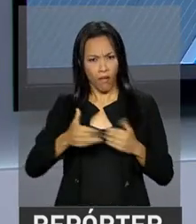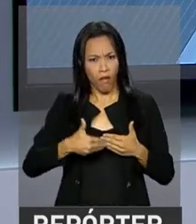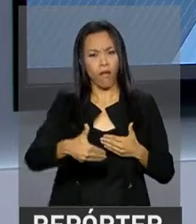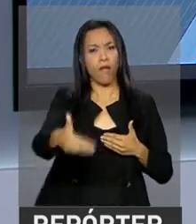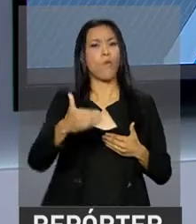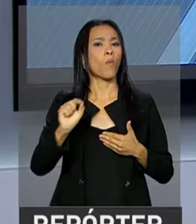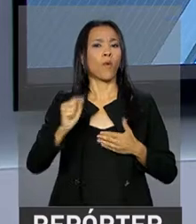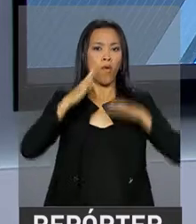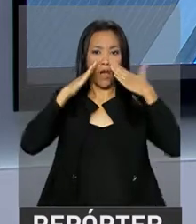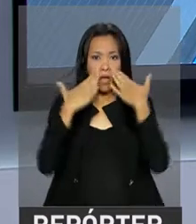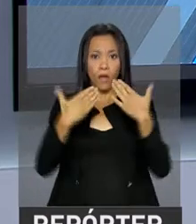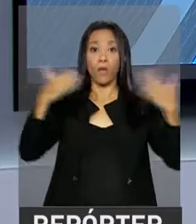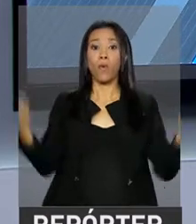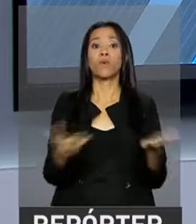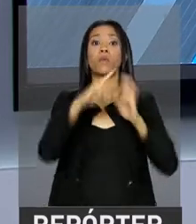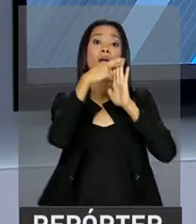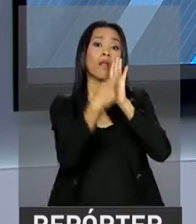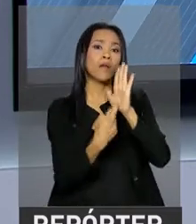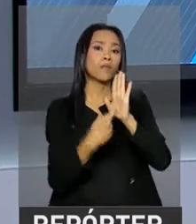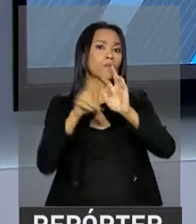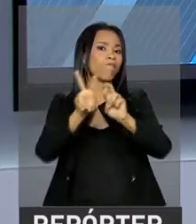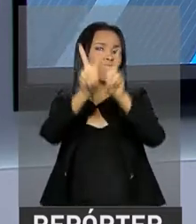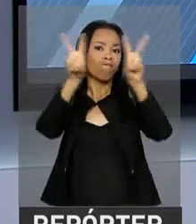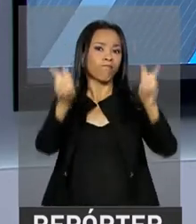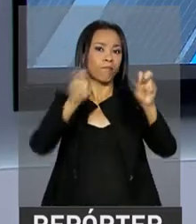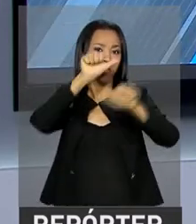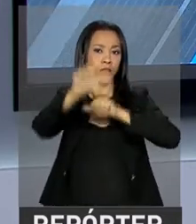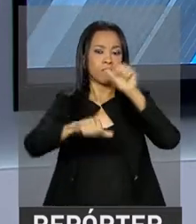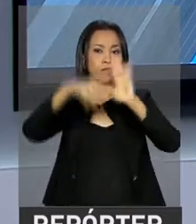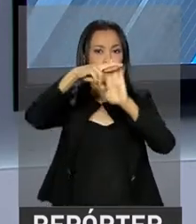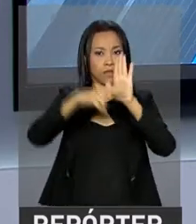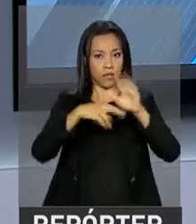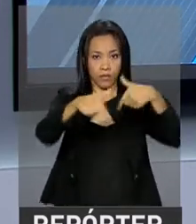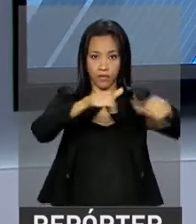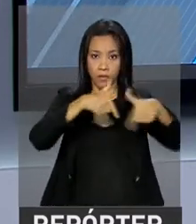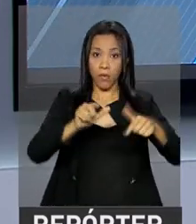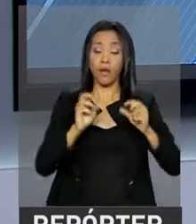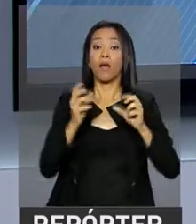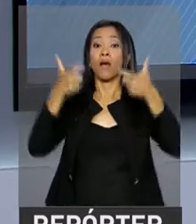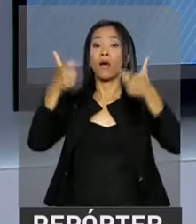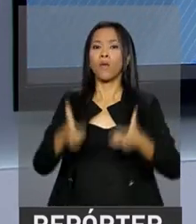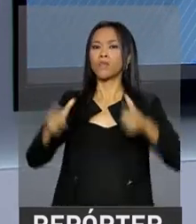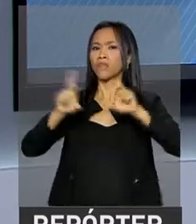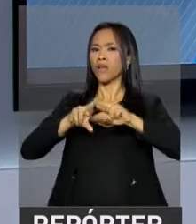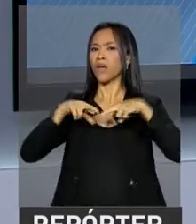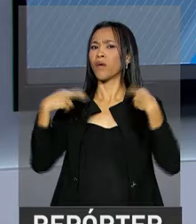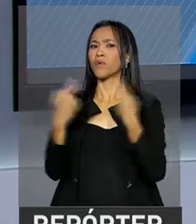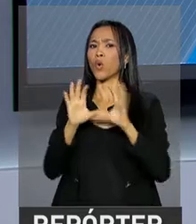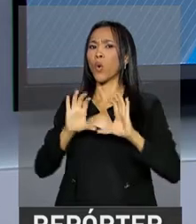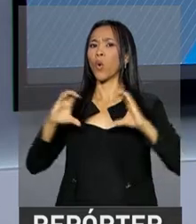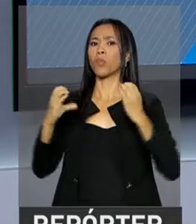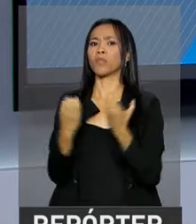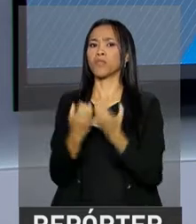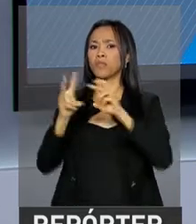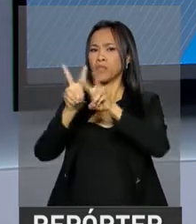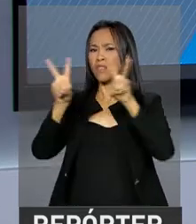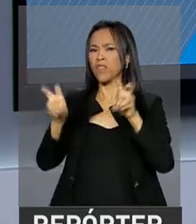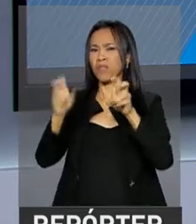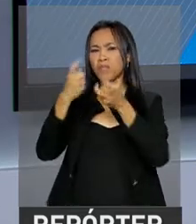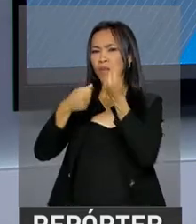hoje o relatório sobre a reforma trabalhista na reunião da comissão de assuntos econômicos do senado